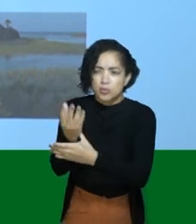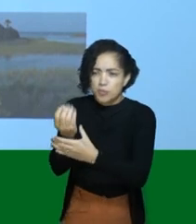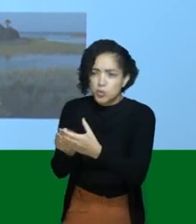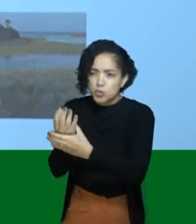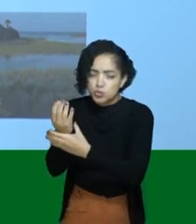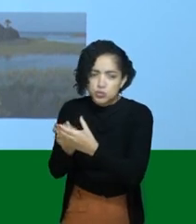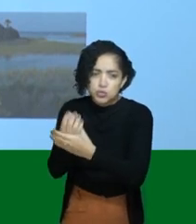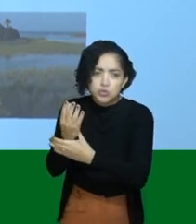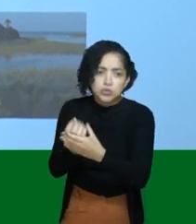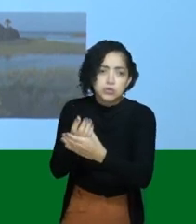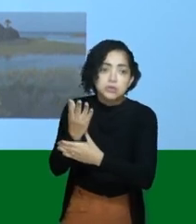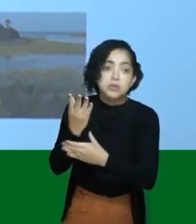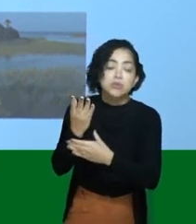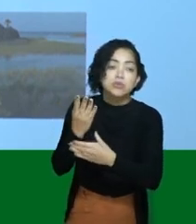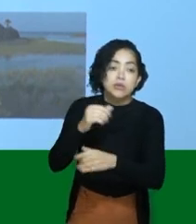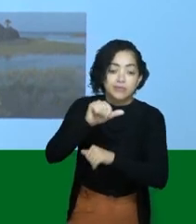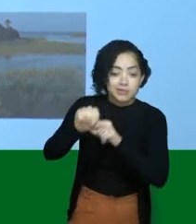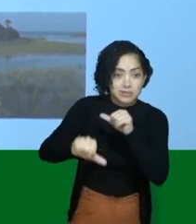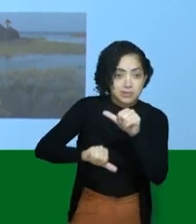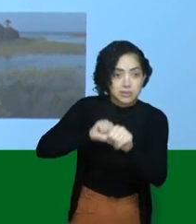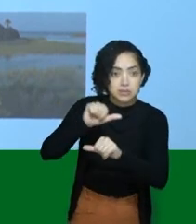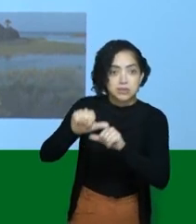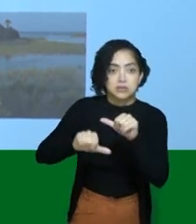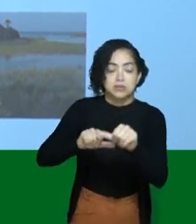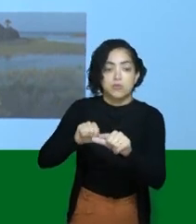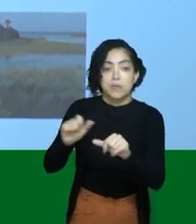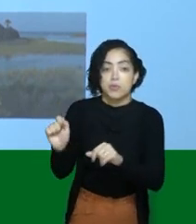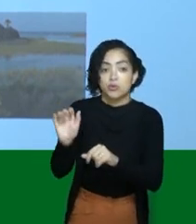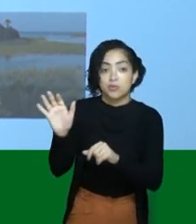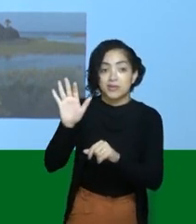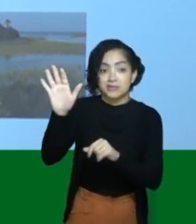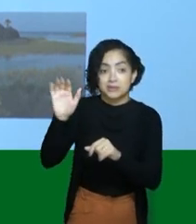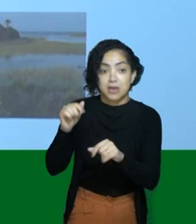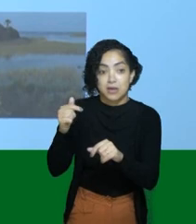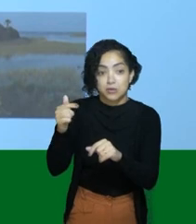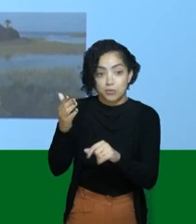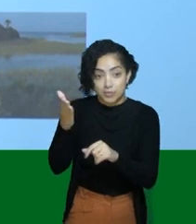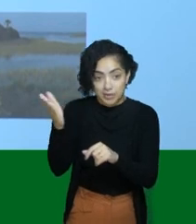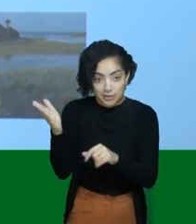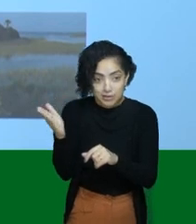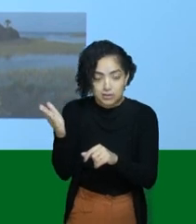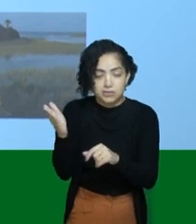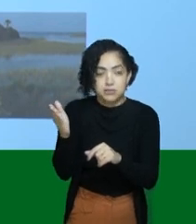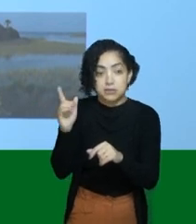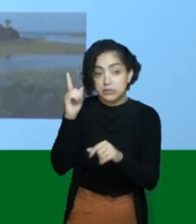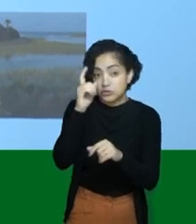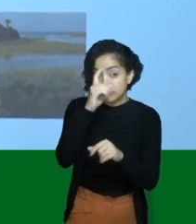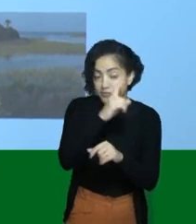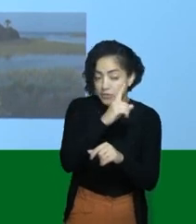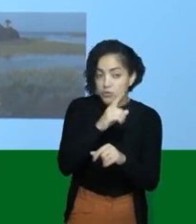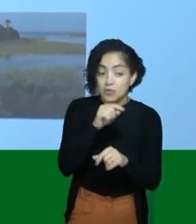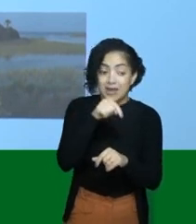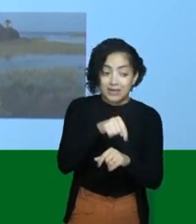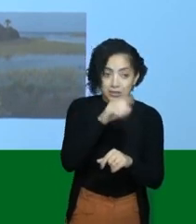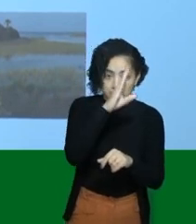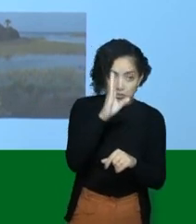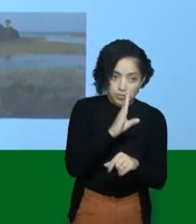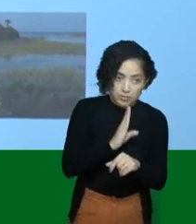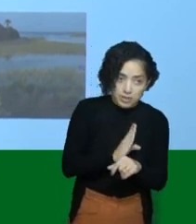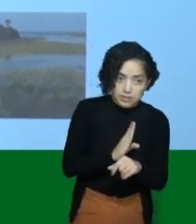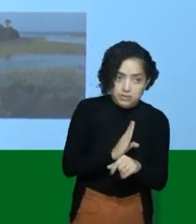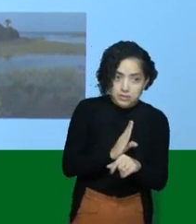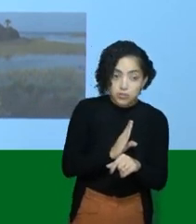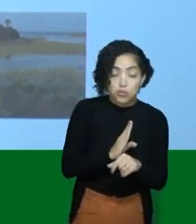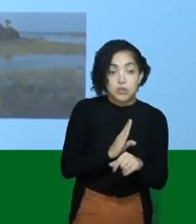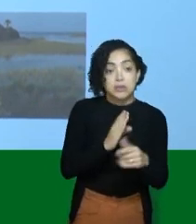produção de energia, fazer essa transição energética. É muito mais caro e muito mais difícil de fazer. Então, a gente está com